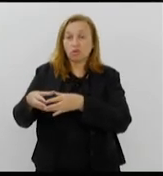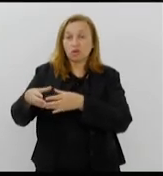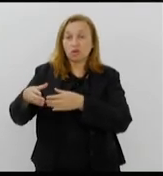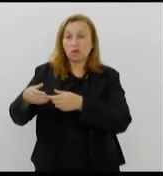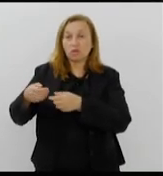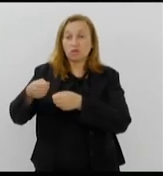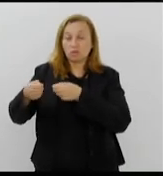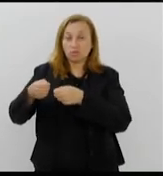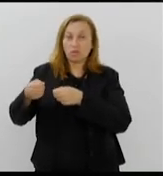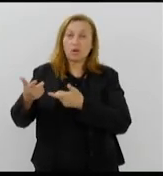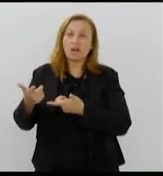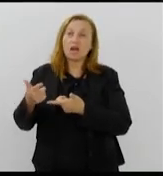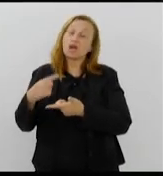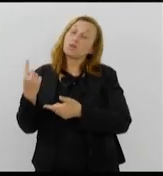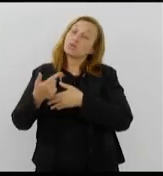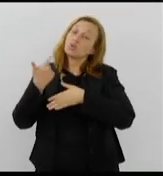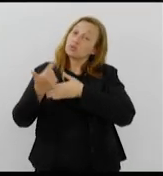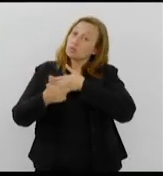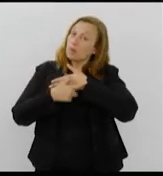é, evidentemente,